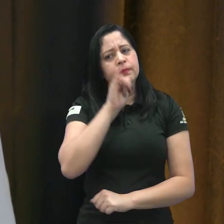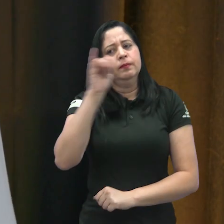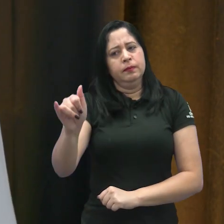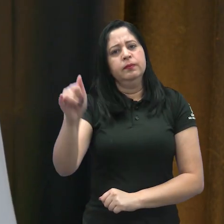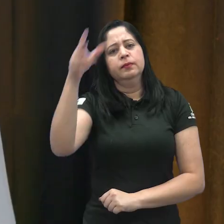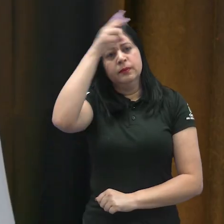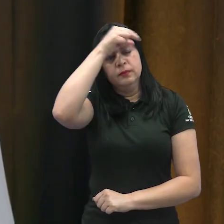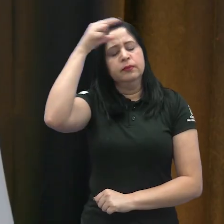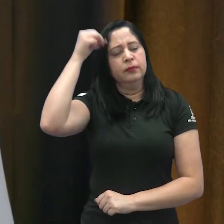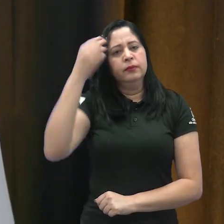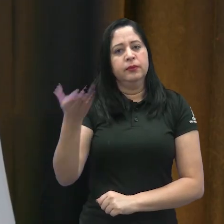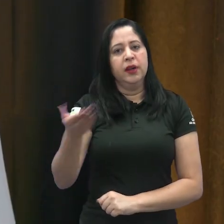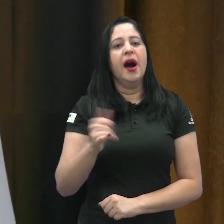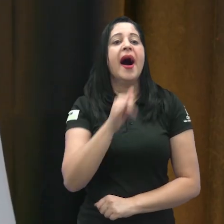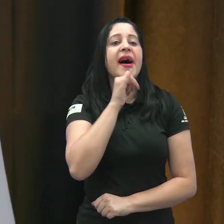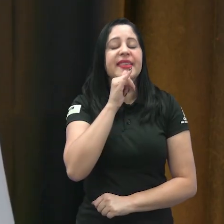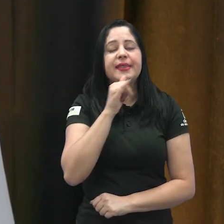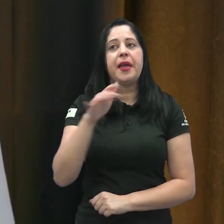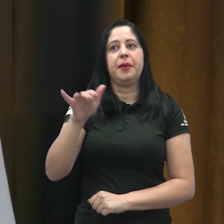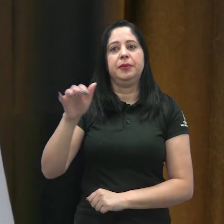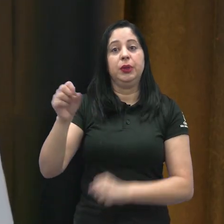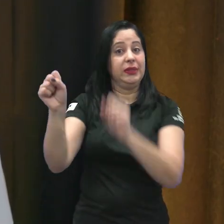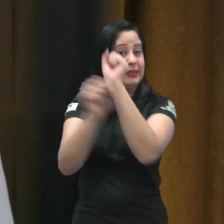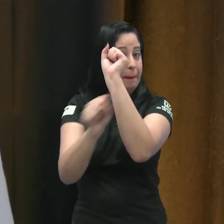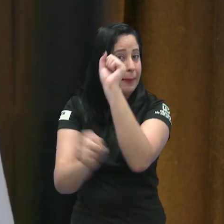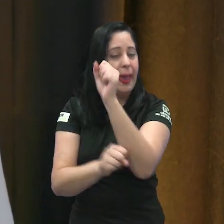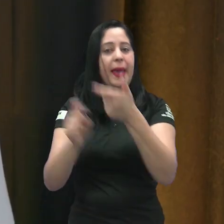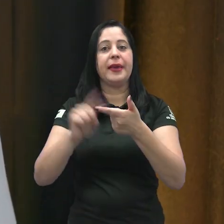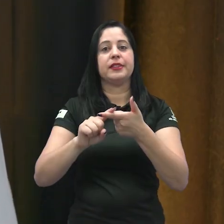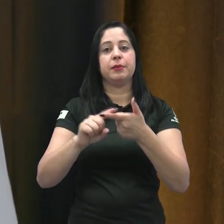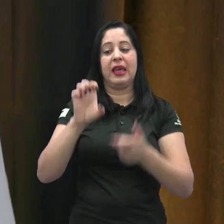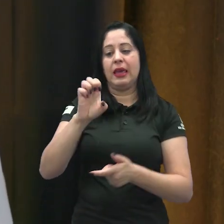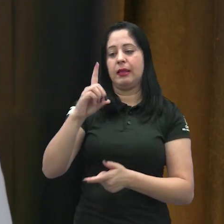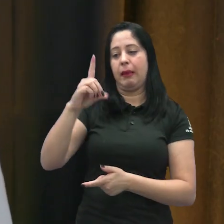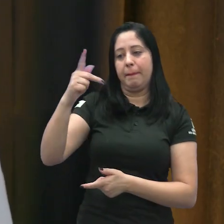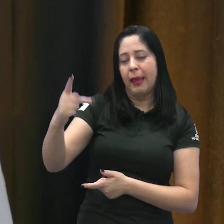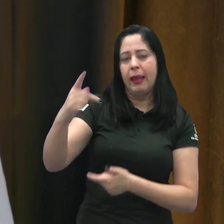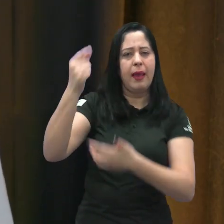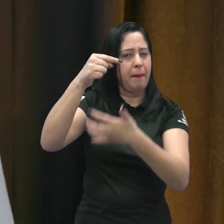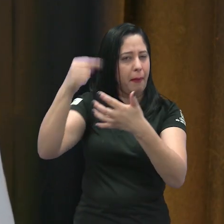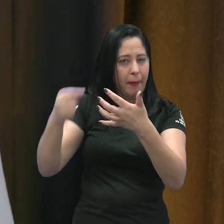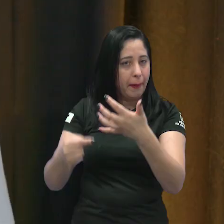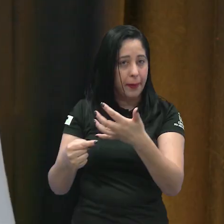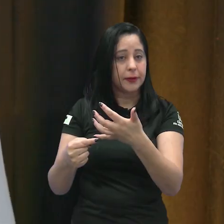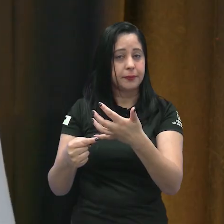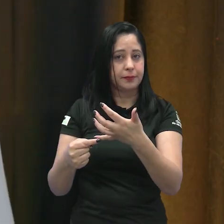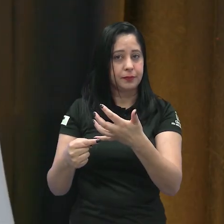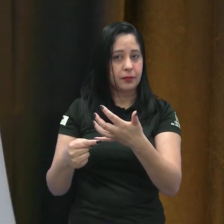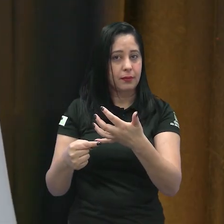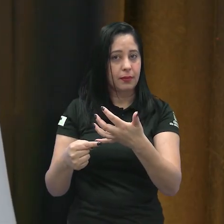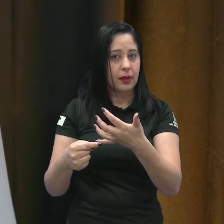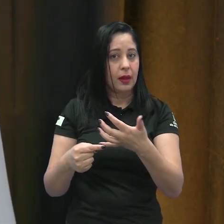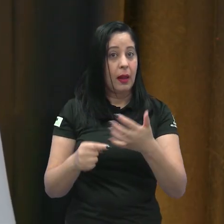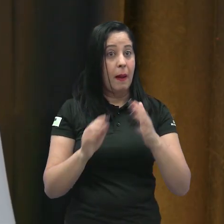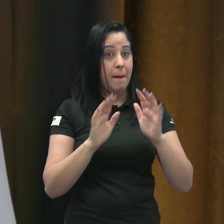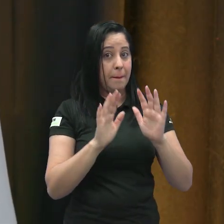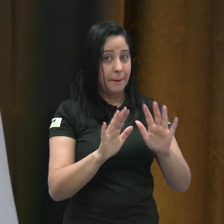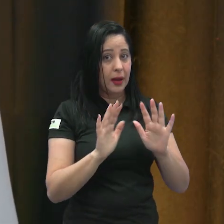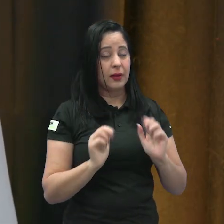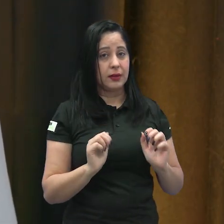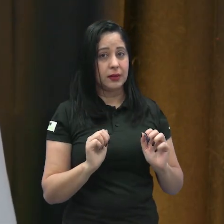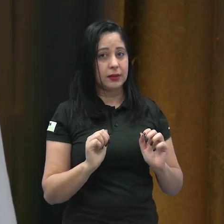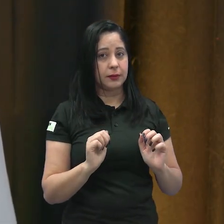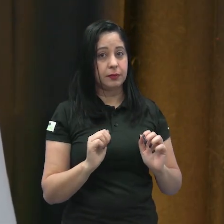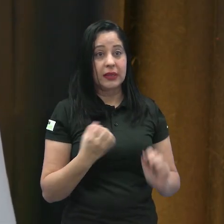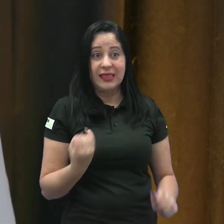Sim. Para um setor, por exemplo, prefeitura, Sabesp, Bandeirantes, enfim. Agora,